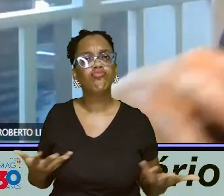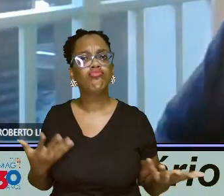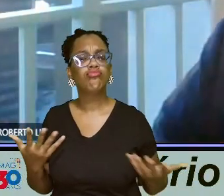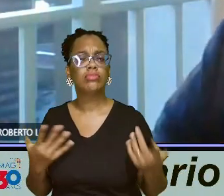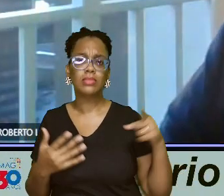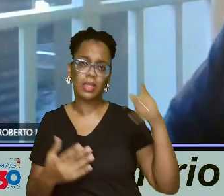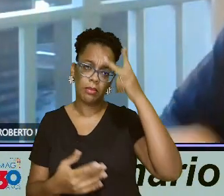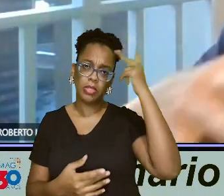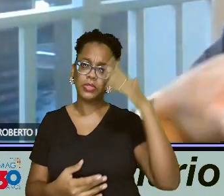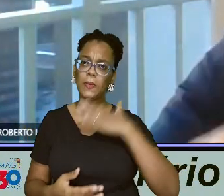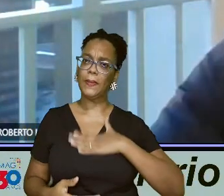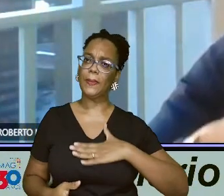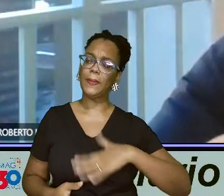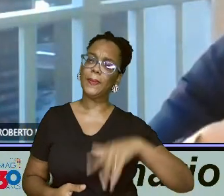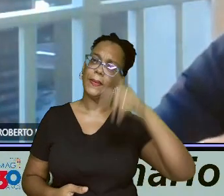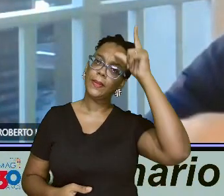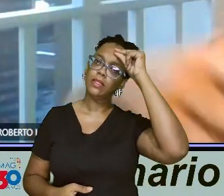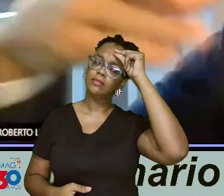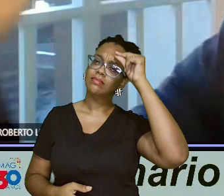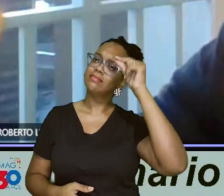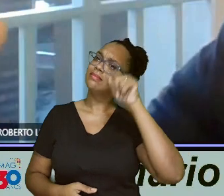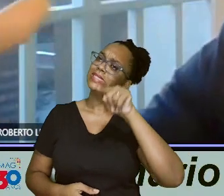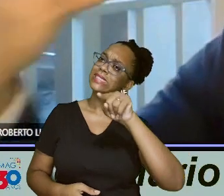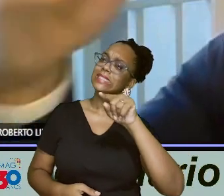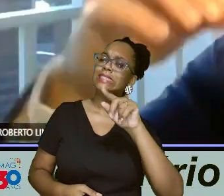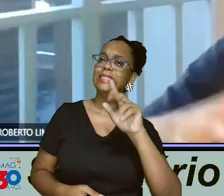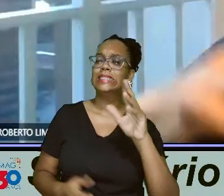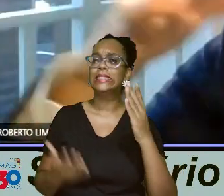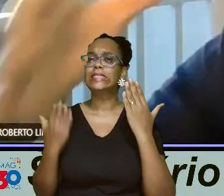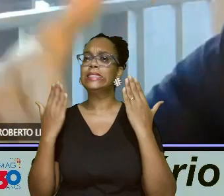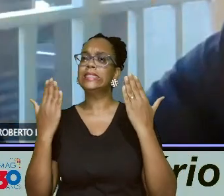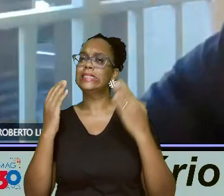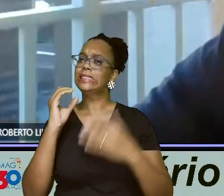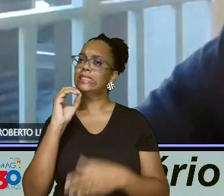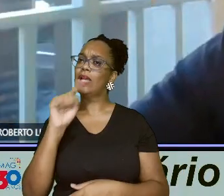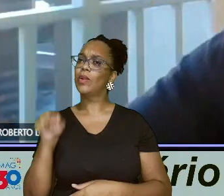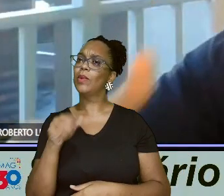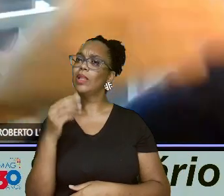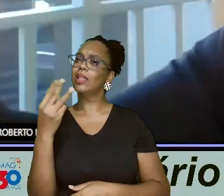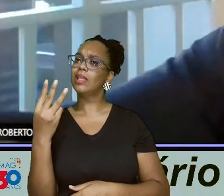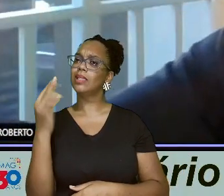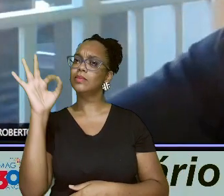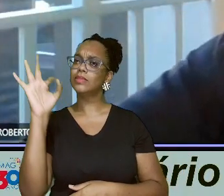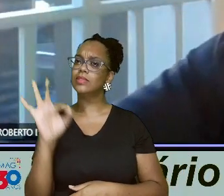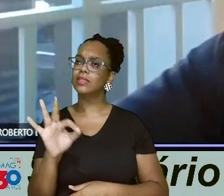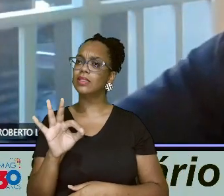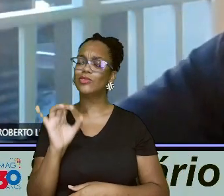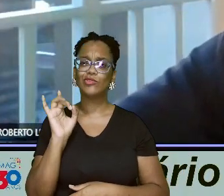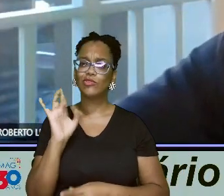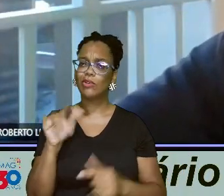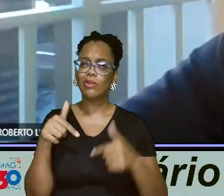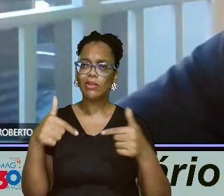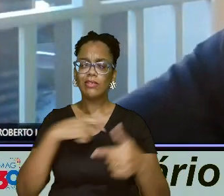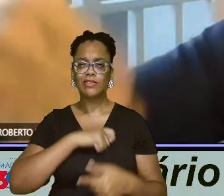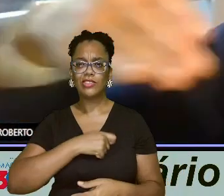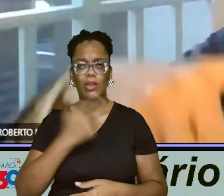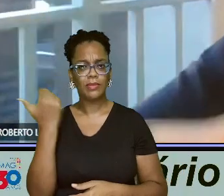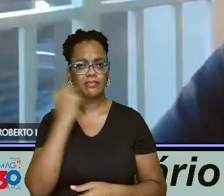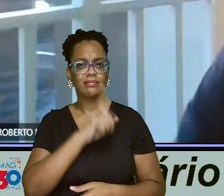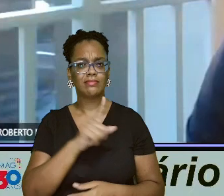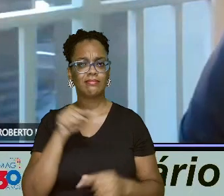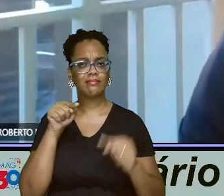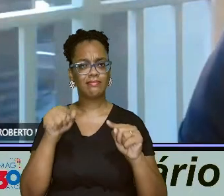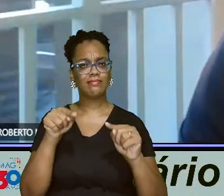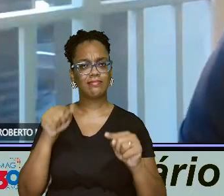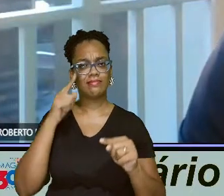Né? Nessa hipótese, somente 0,3% das execuções fiscais chegavam a esse destino,